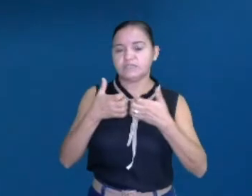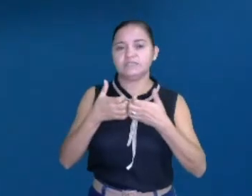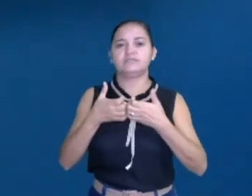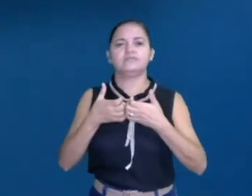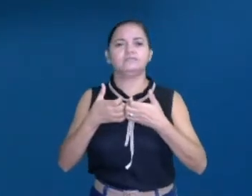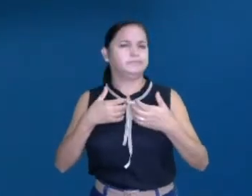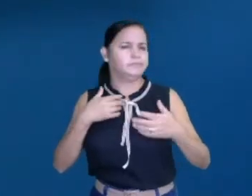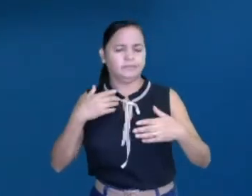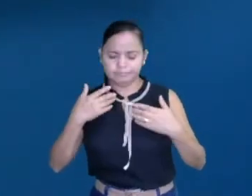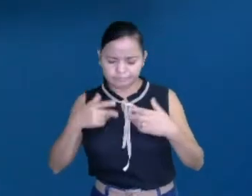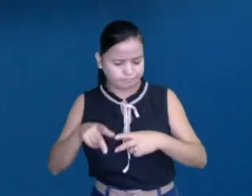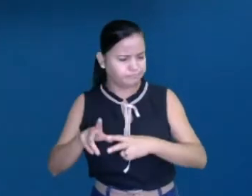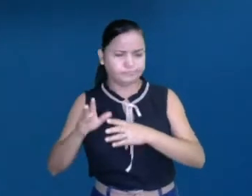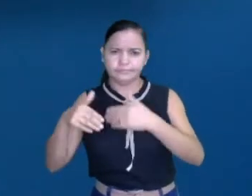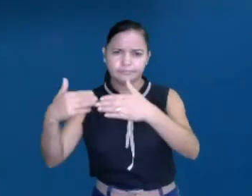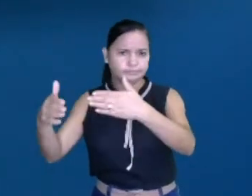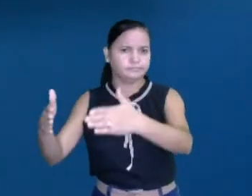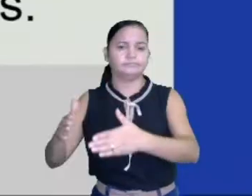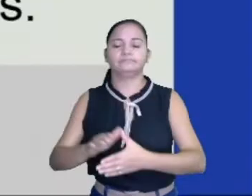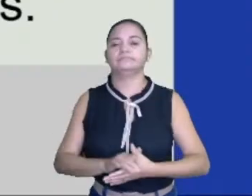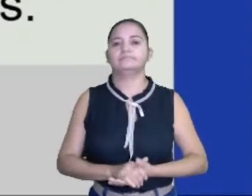assim sucessivamente.